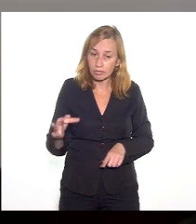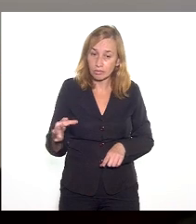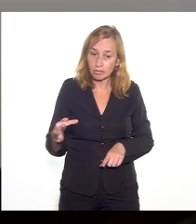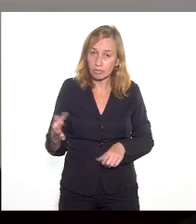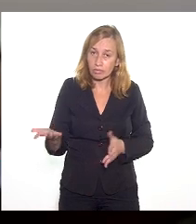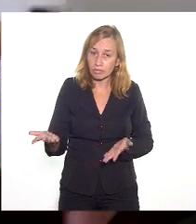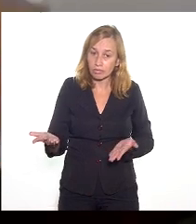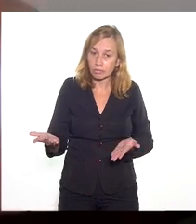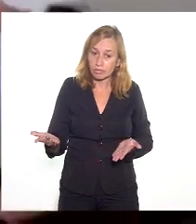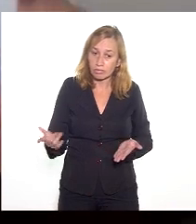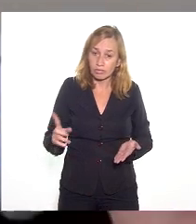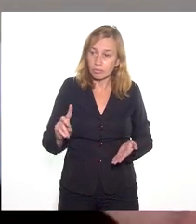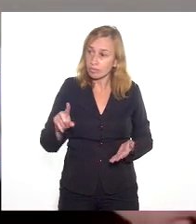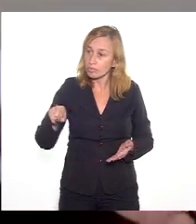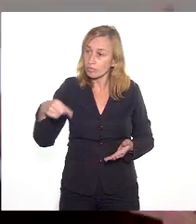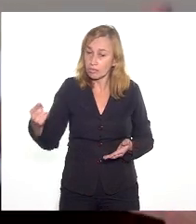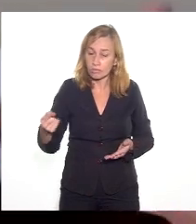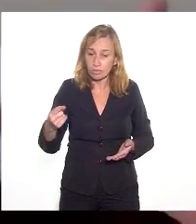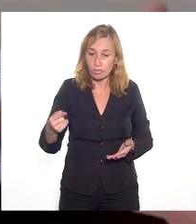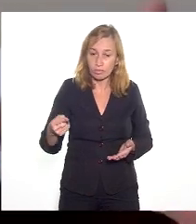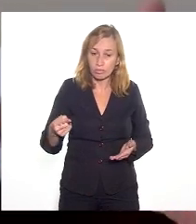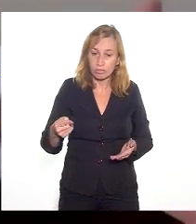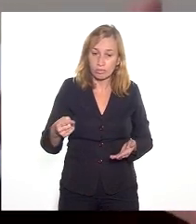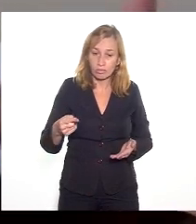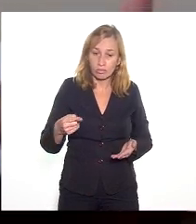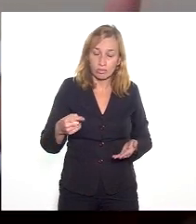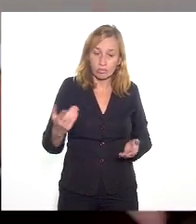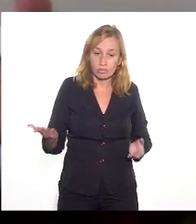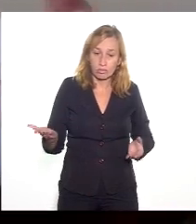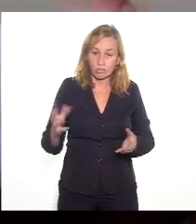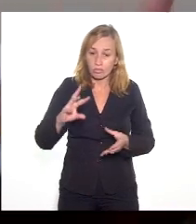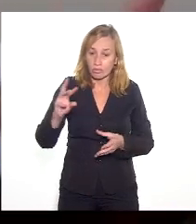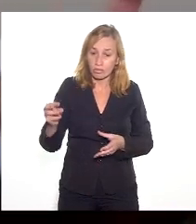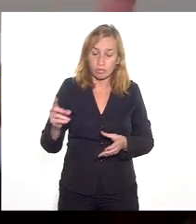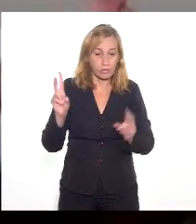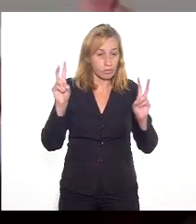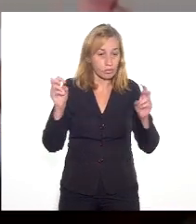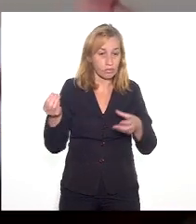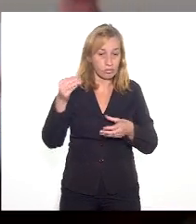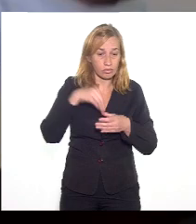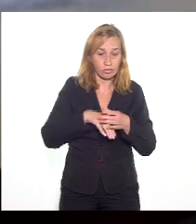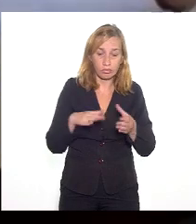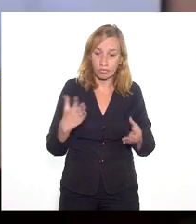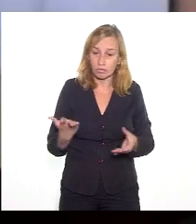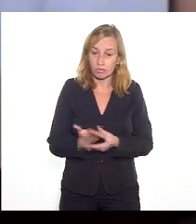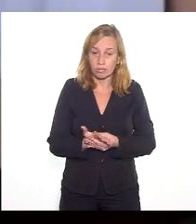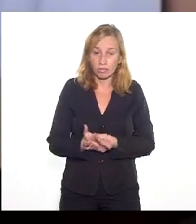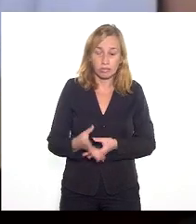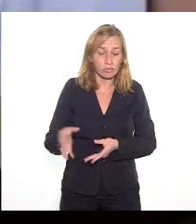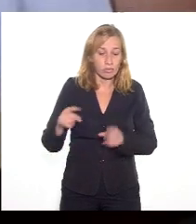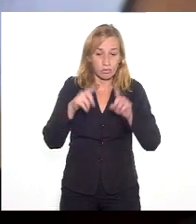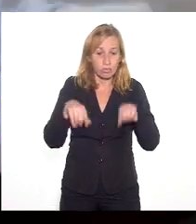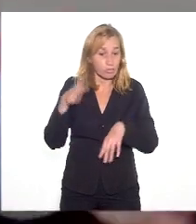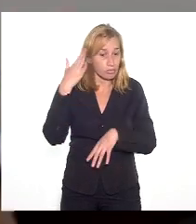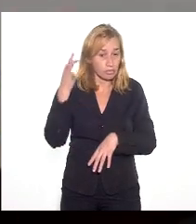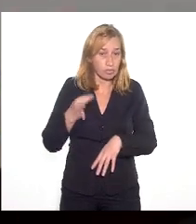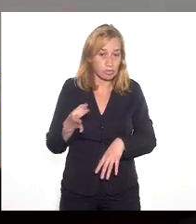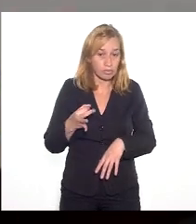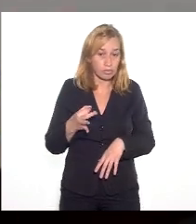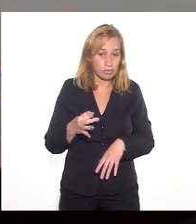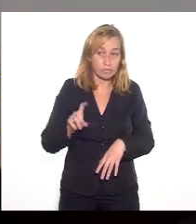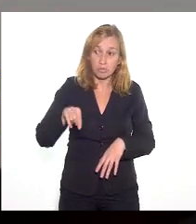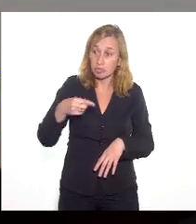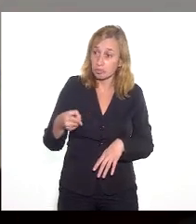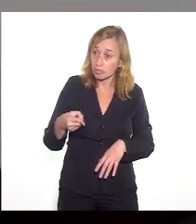preliminar, vários outros elementos foram sendo colocados no processo e os servidores não viram. E tomaram conhecimento de que seriam